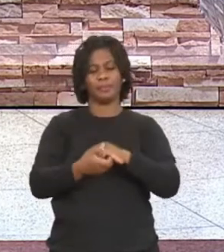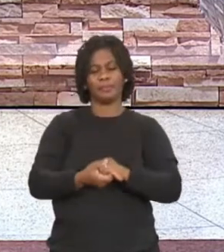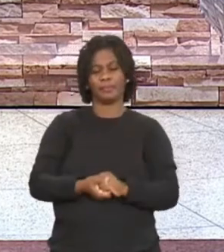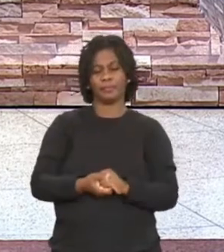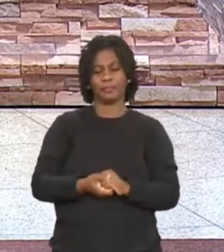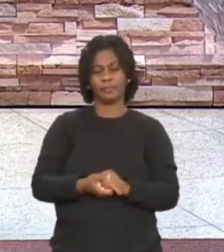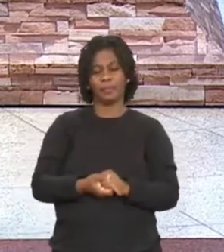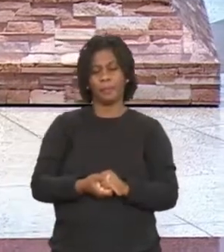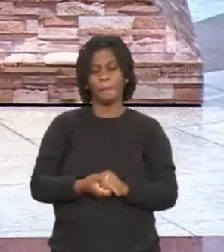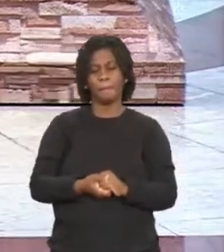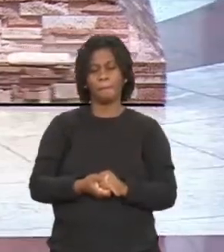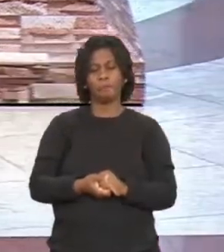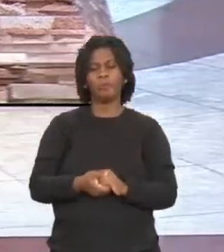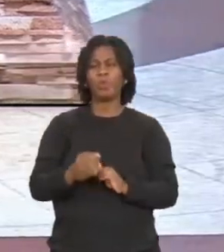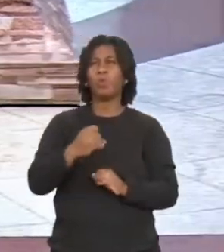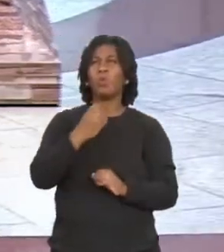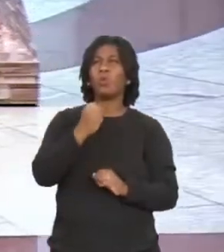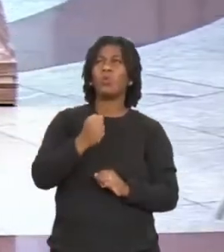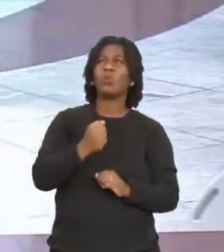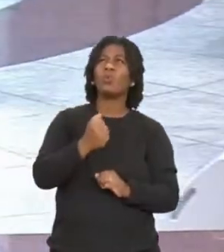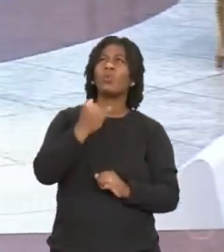o quanto Deus te livrou,